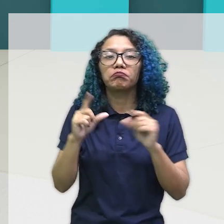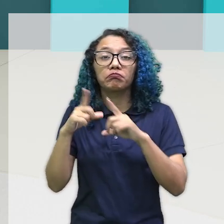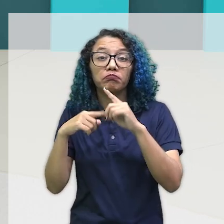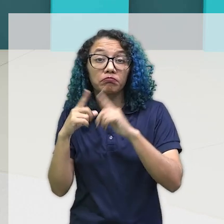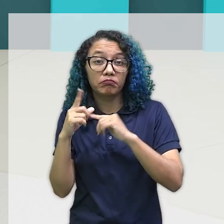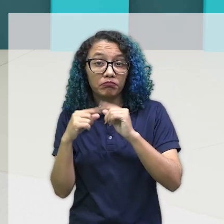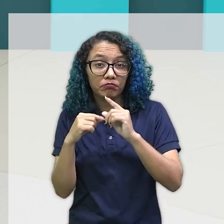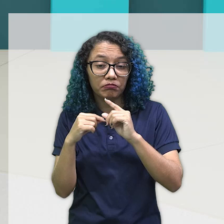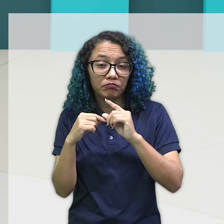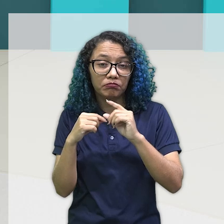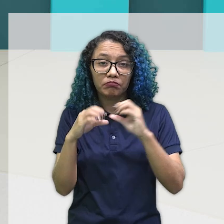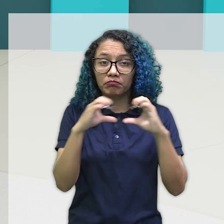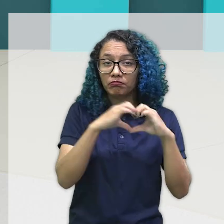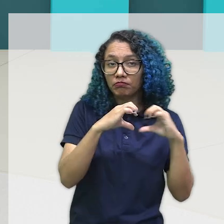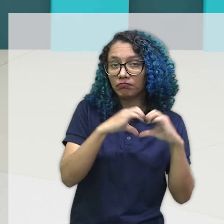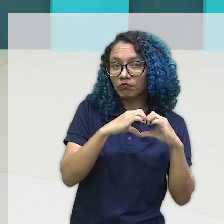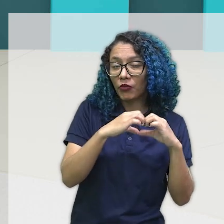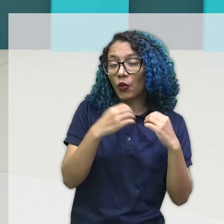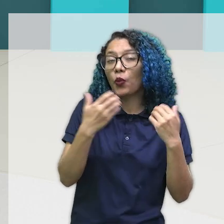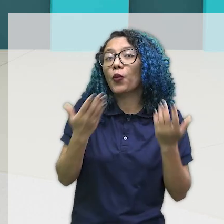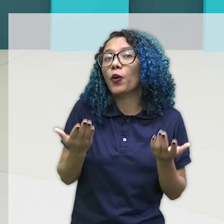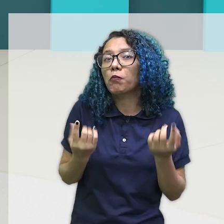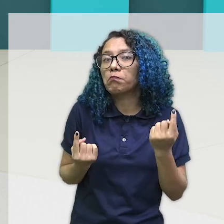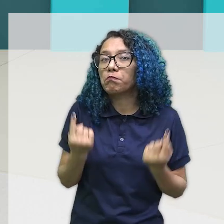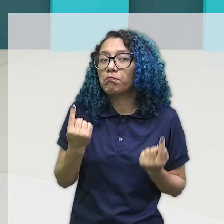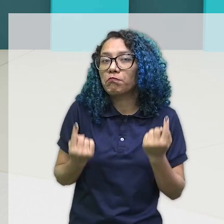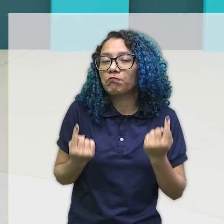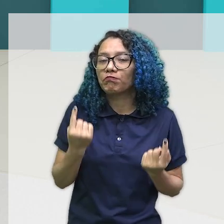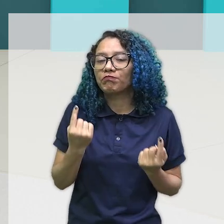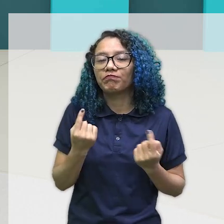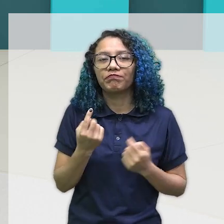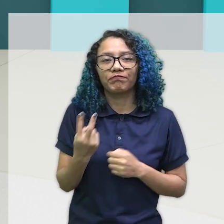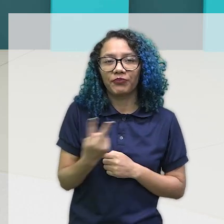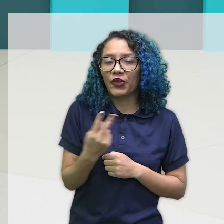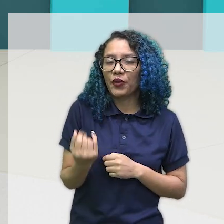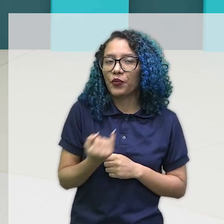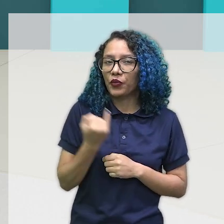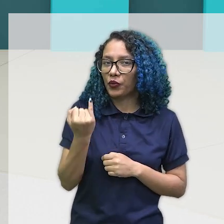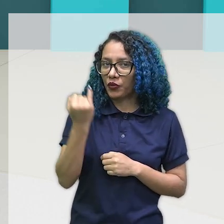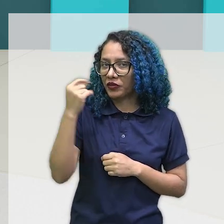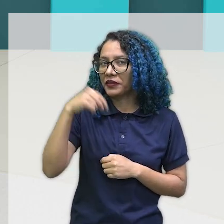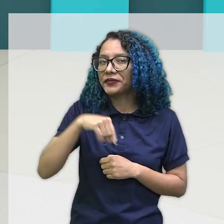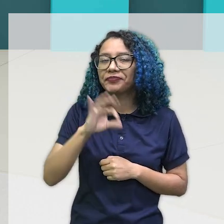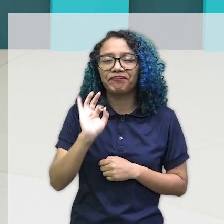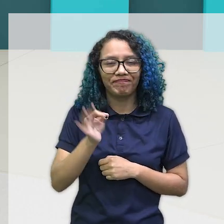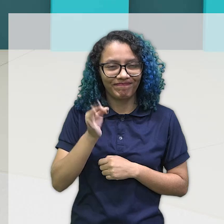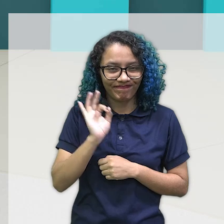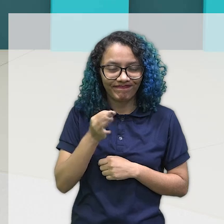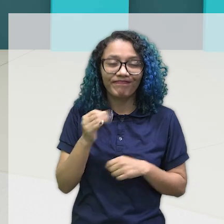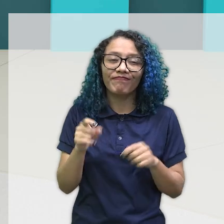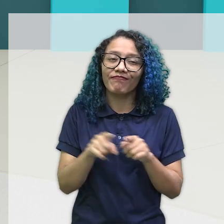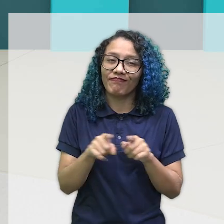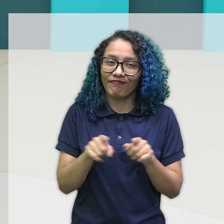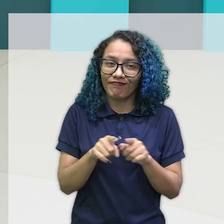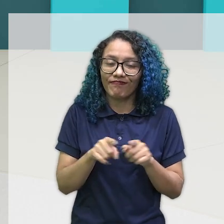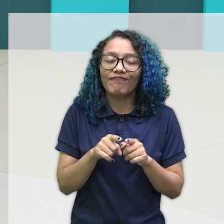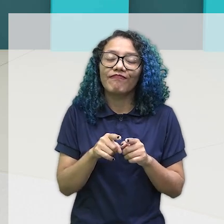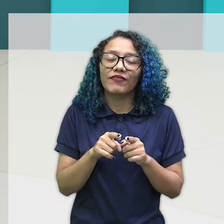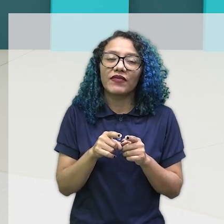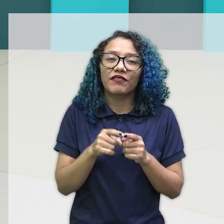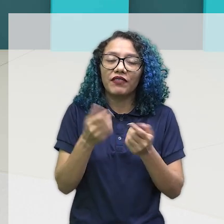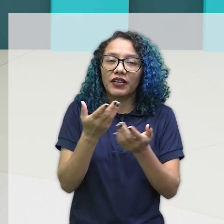eles são muito importantes aqui e nós vamos falar mais sobre eles, vamos falar mais sobre